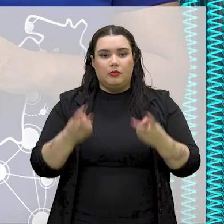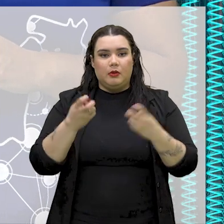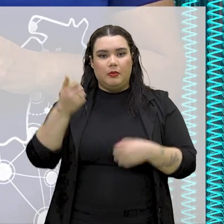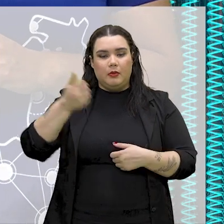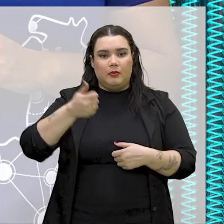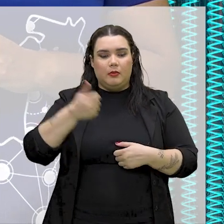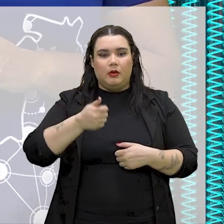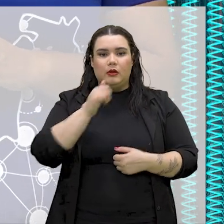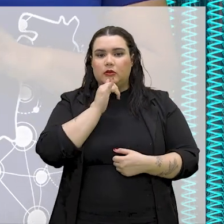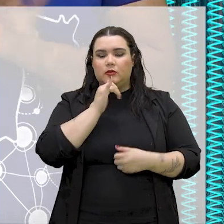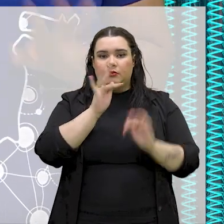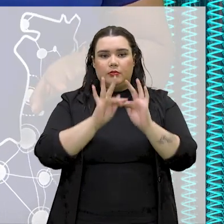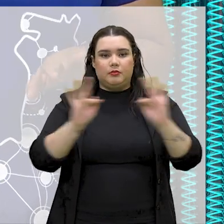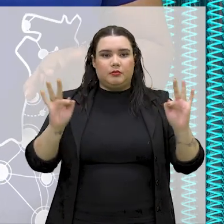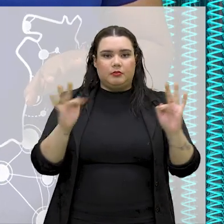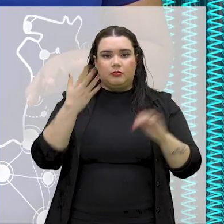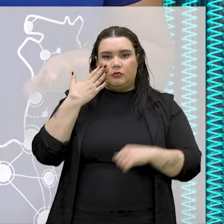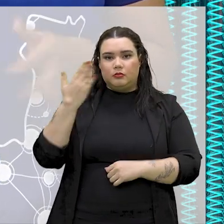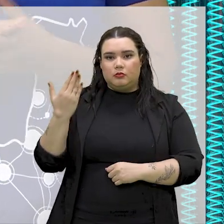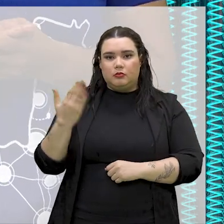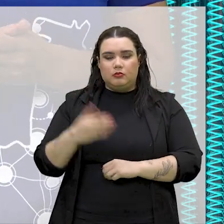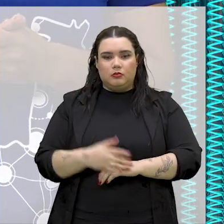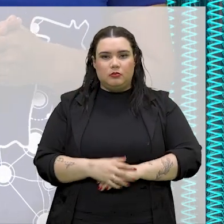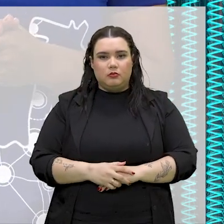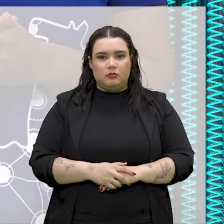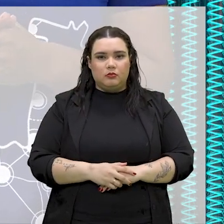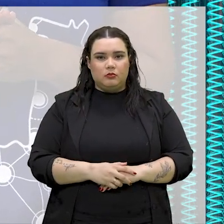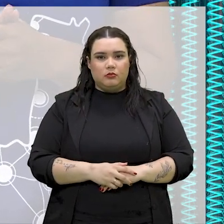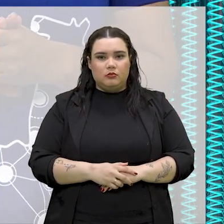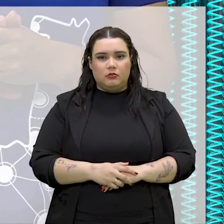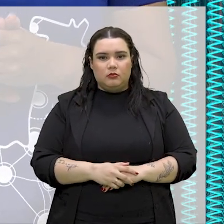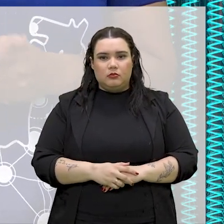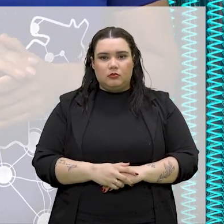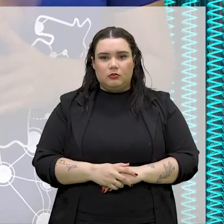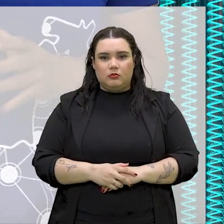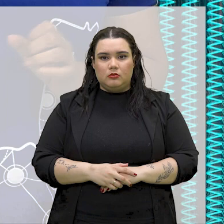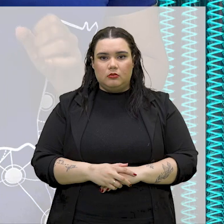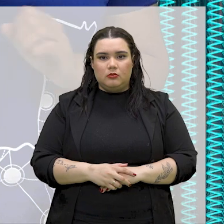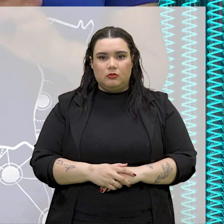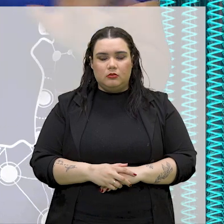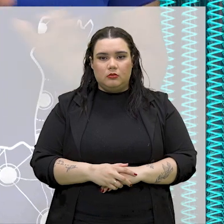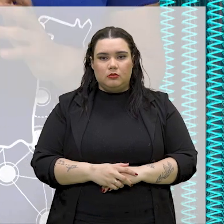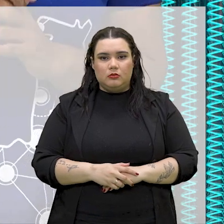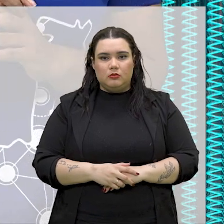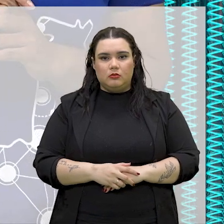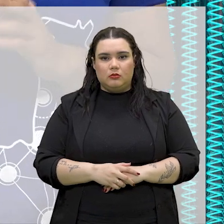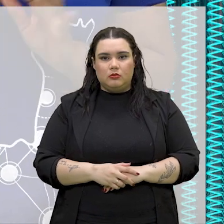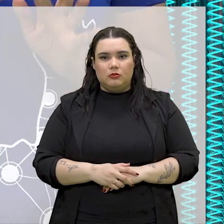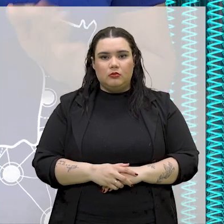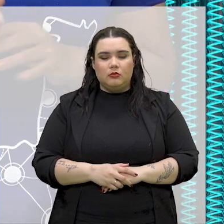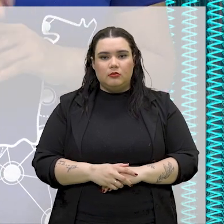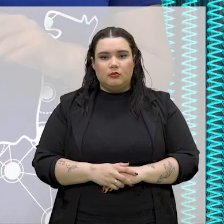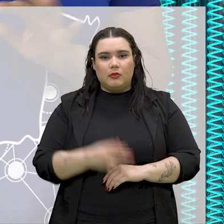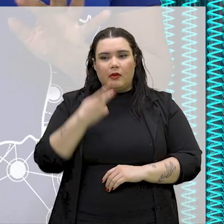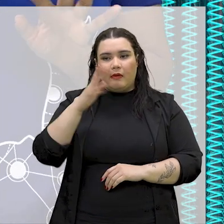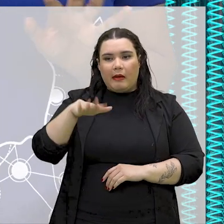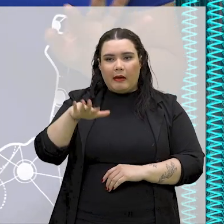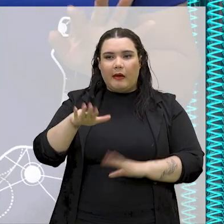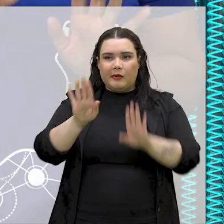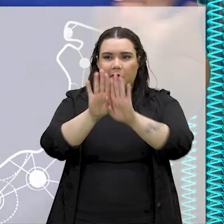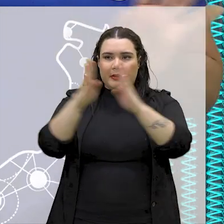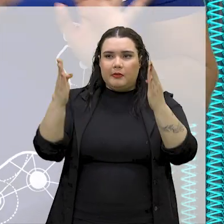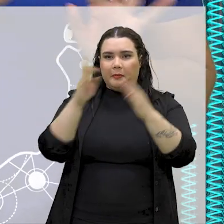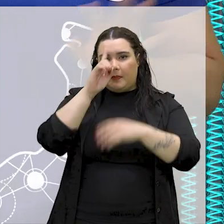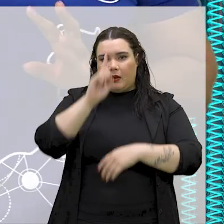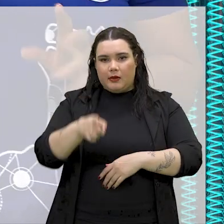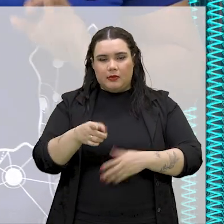primeiro exemplo eu tenho open the window. Eu falo para você, hey Maria, open the window. Ei Maria, abre a